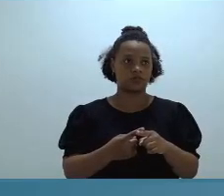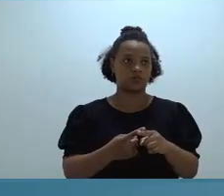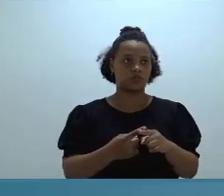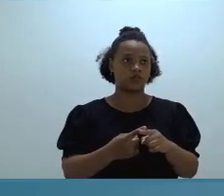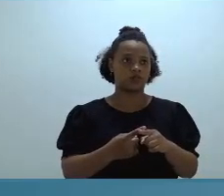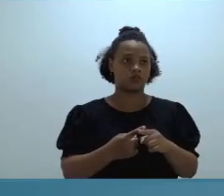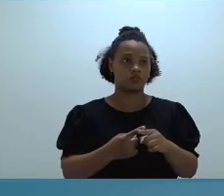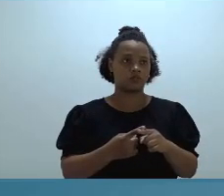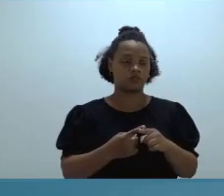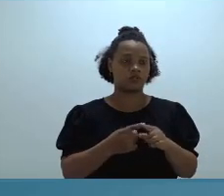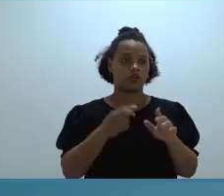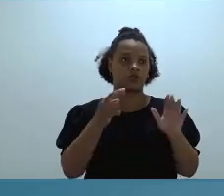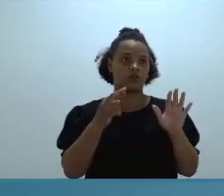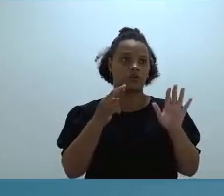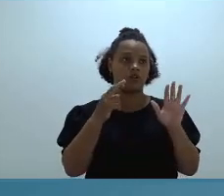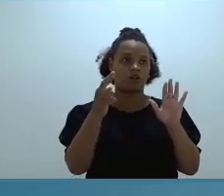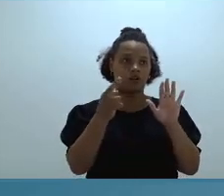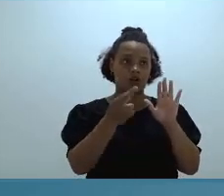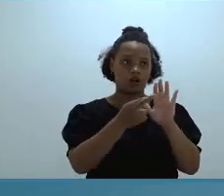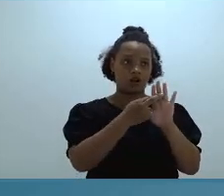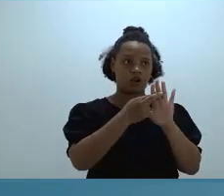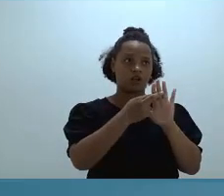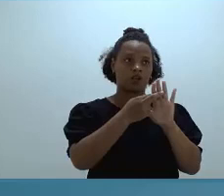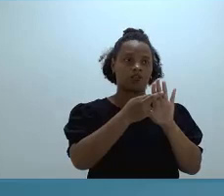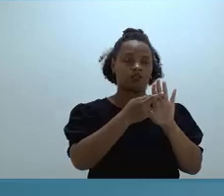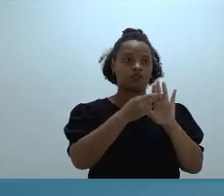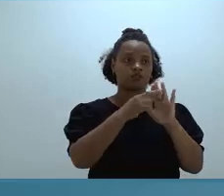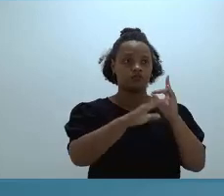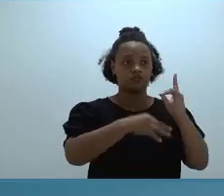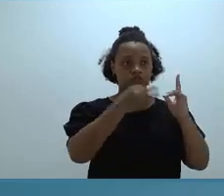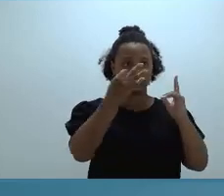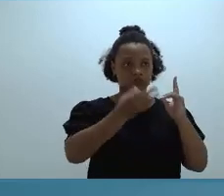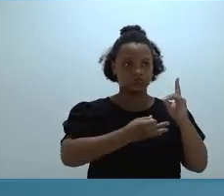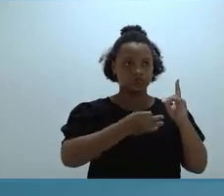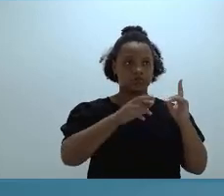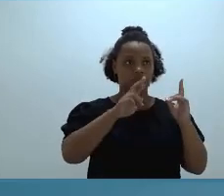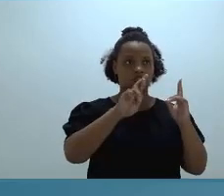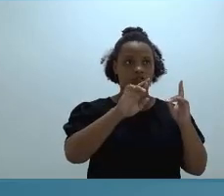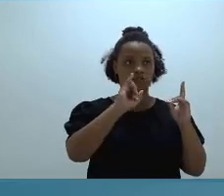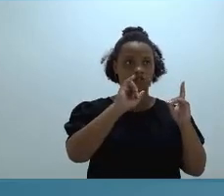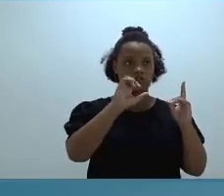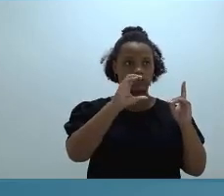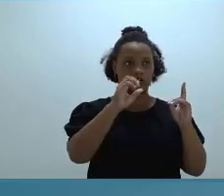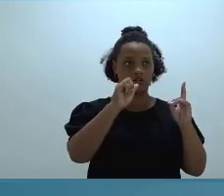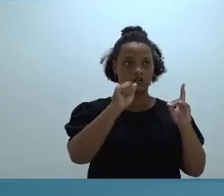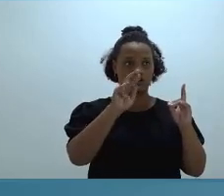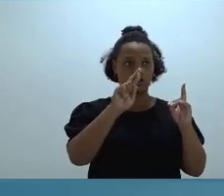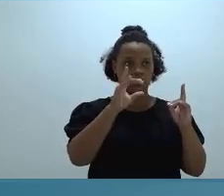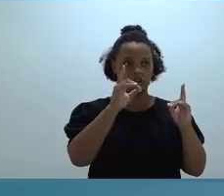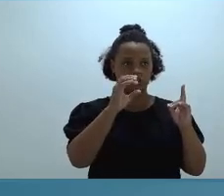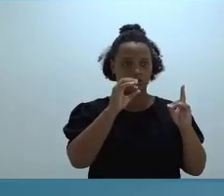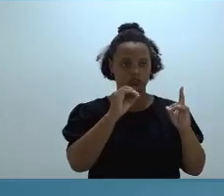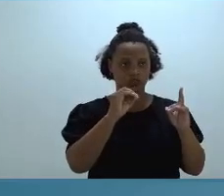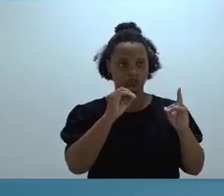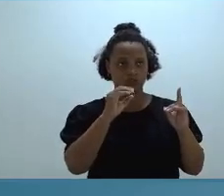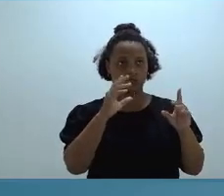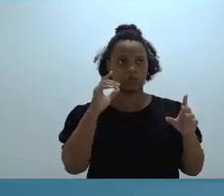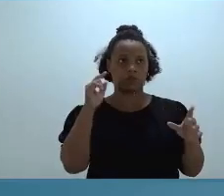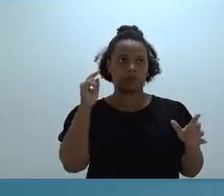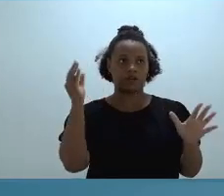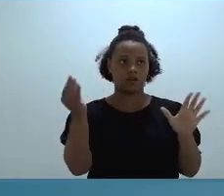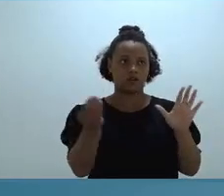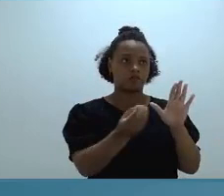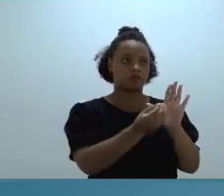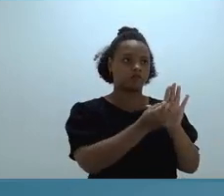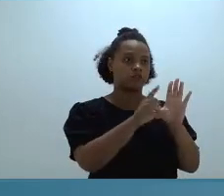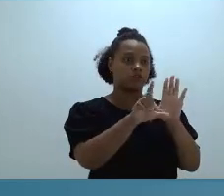senhor desembargador Ricardo Ferreira Nunes, para fim de aplicação do artigo 1042 do